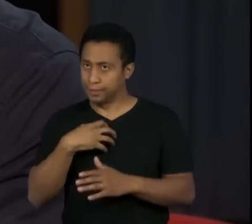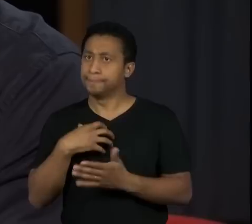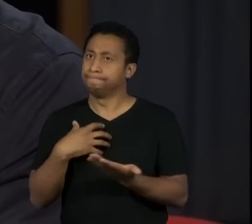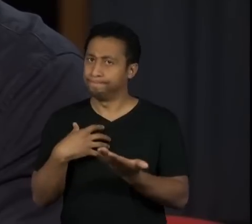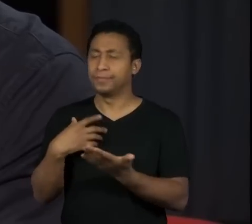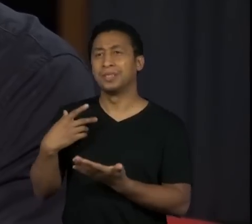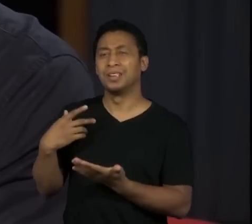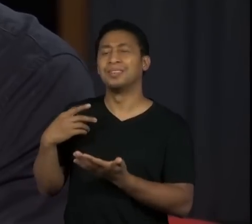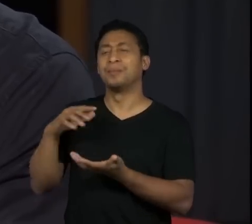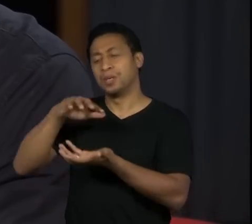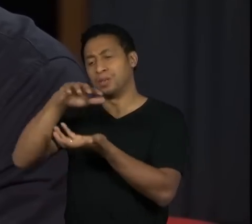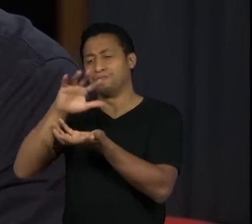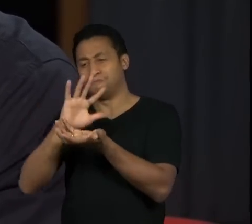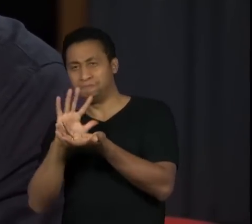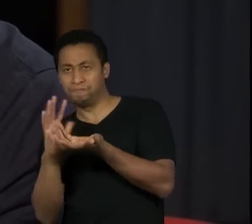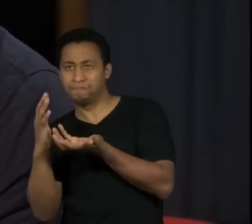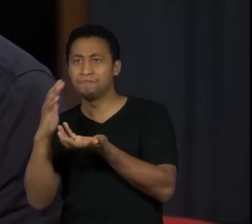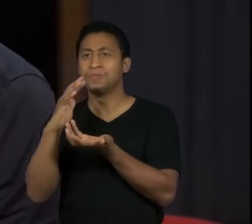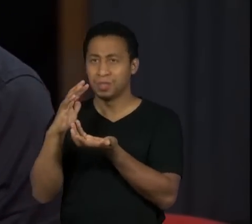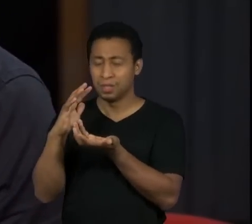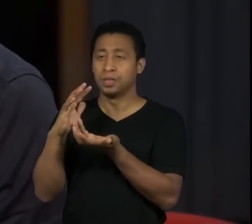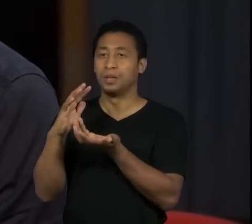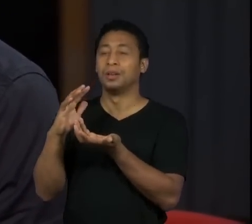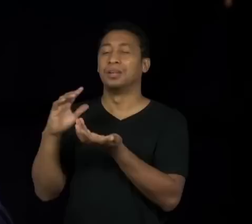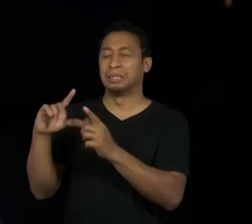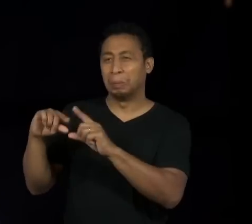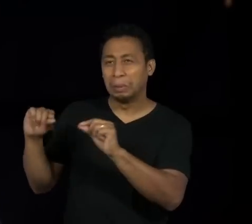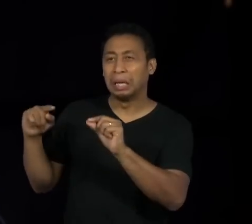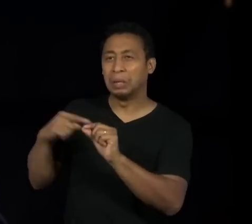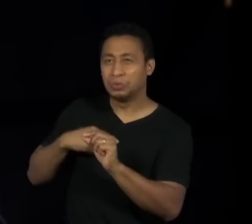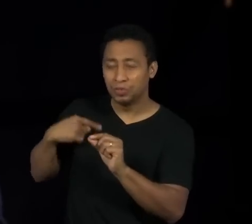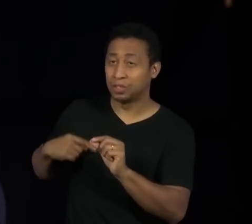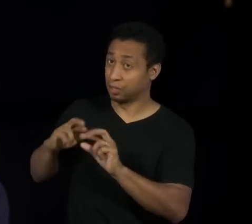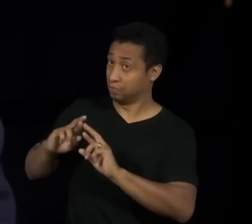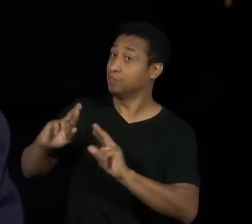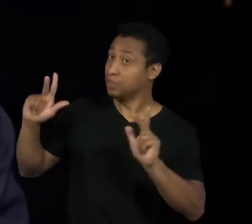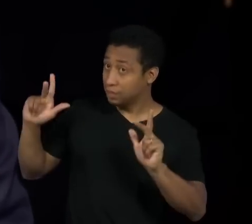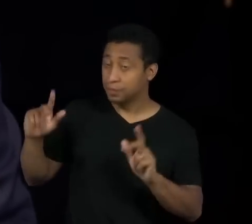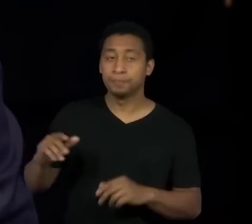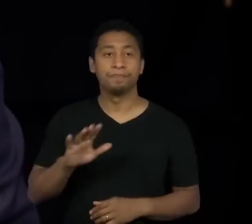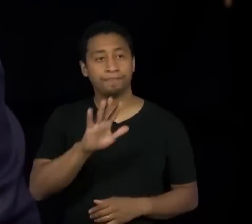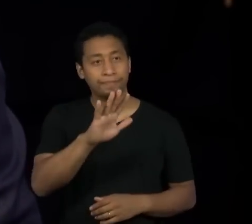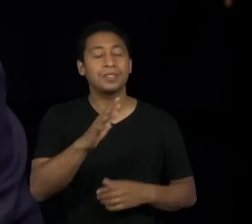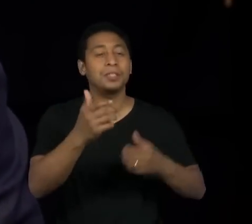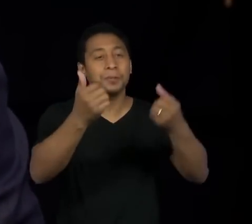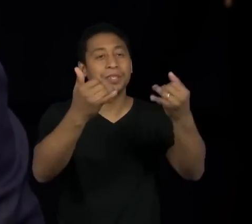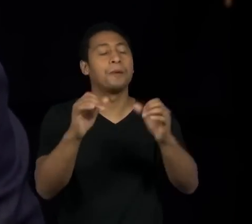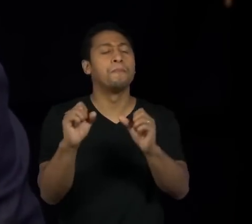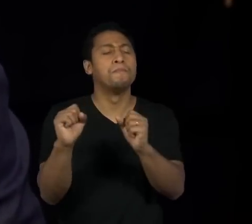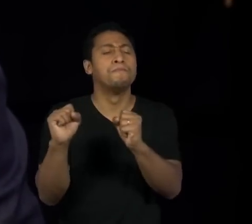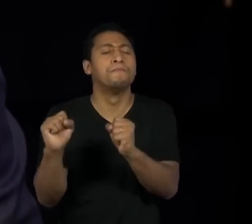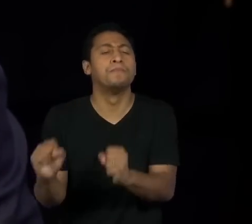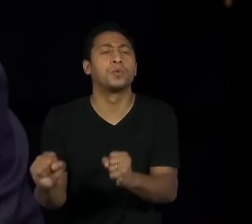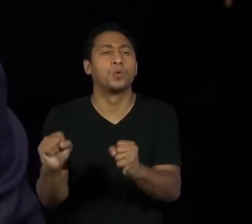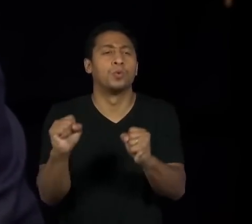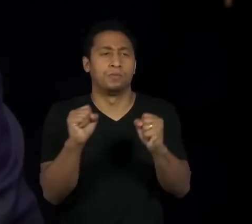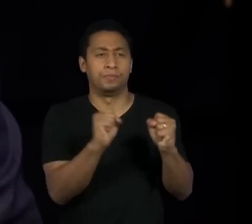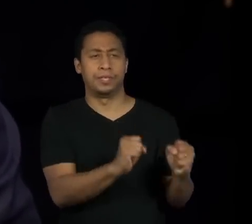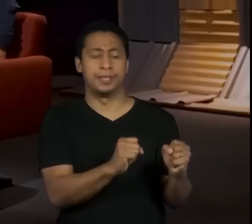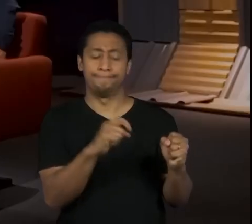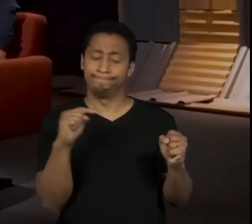não faz pouca diferença. Entendeu? Mas aí a gente vai falar do poder, que é isso que eu quero falar com você. A gente